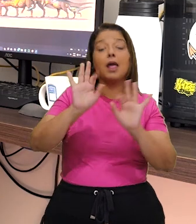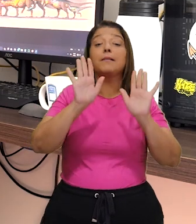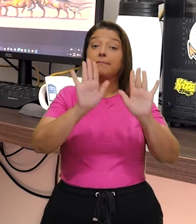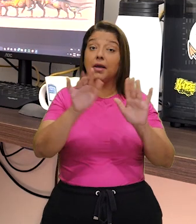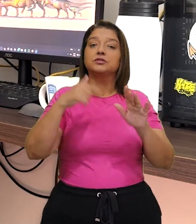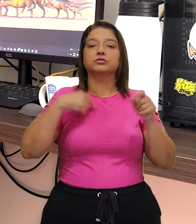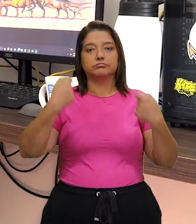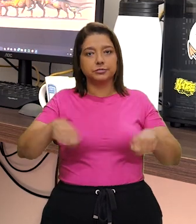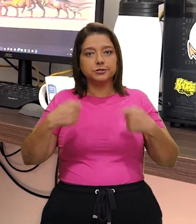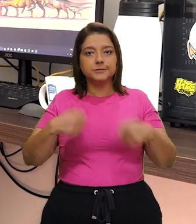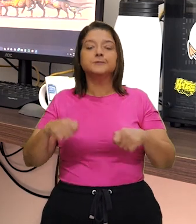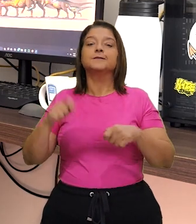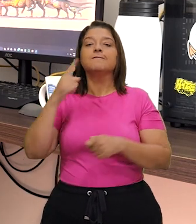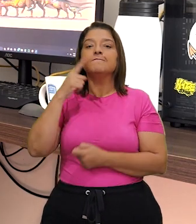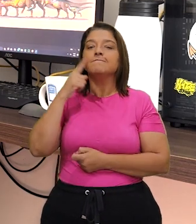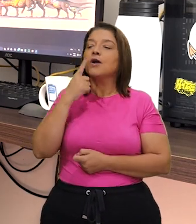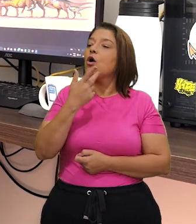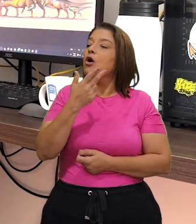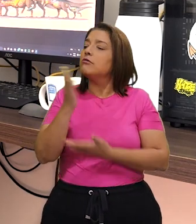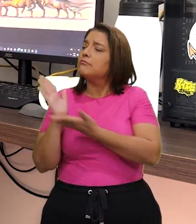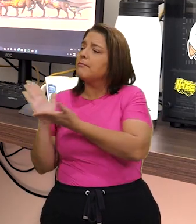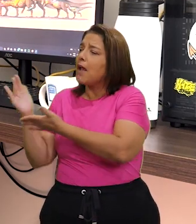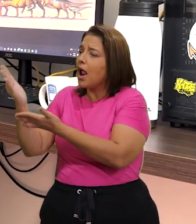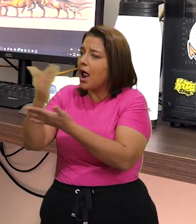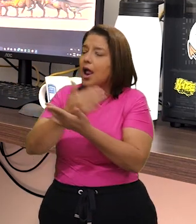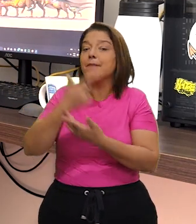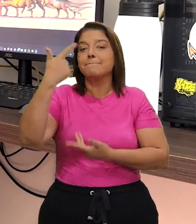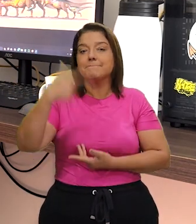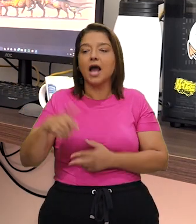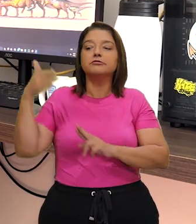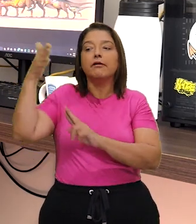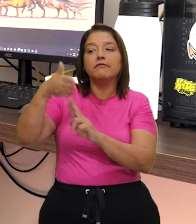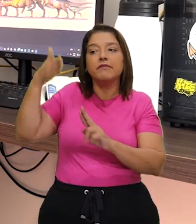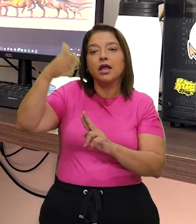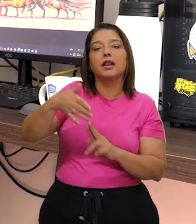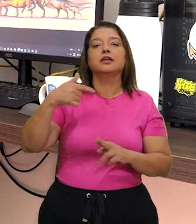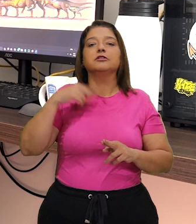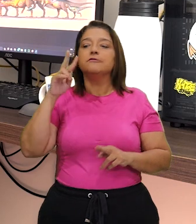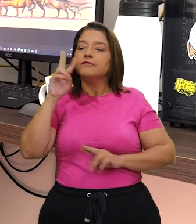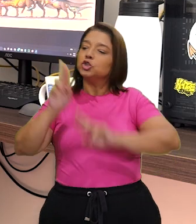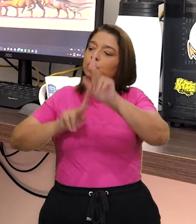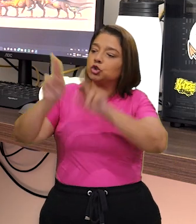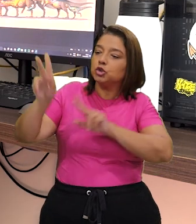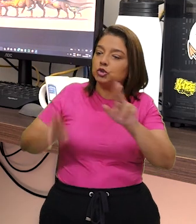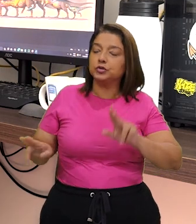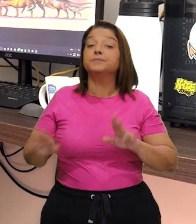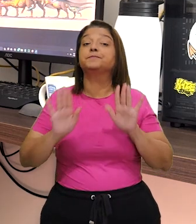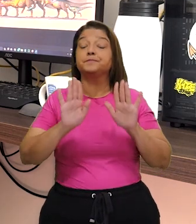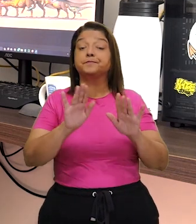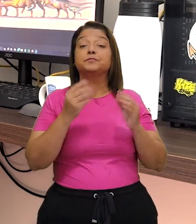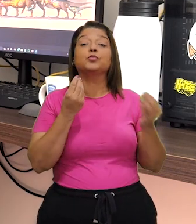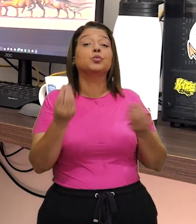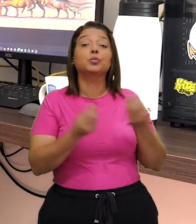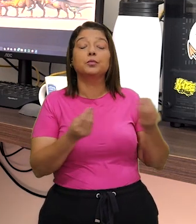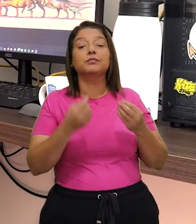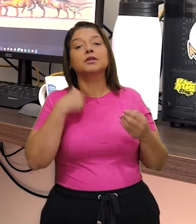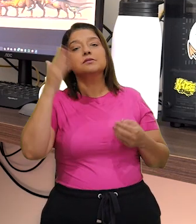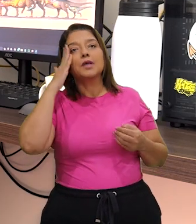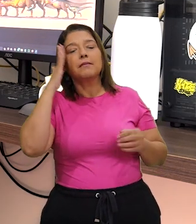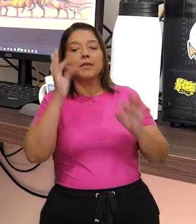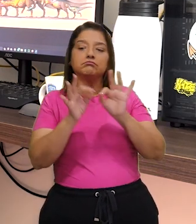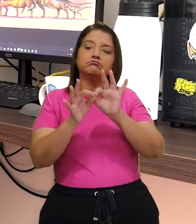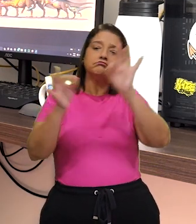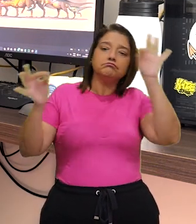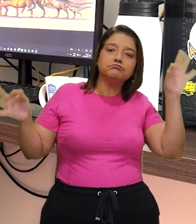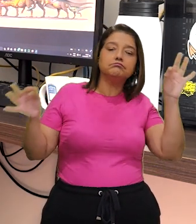imagens para ter referência então basicamente a etapa de Reconstruir o esqueleto é para eu saber as dimensões a proporção do